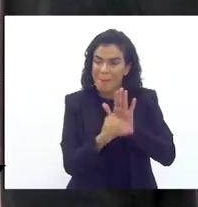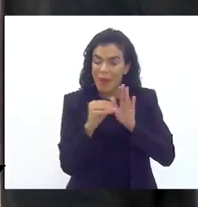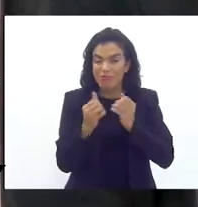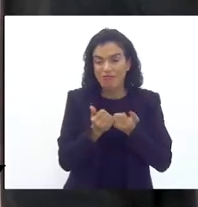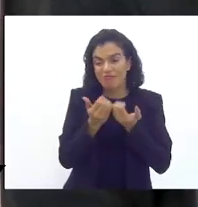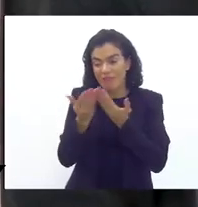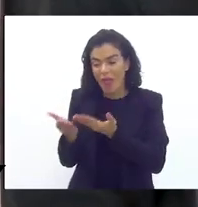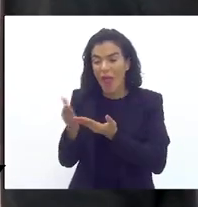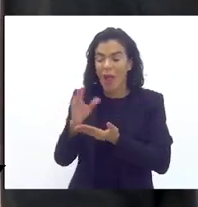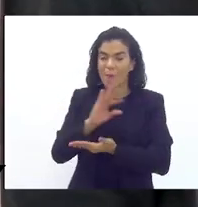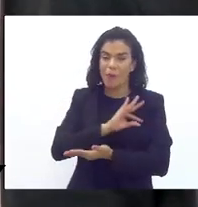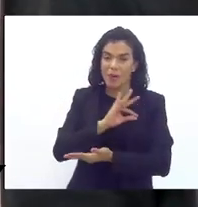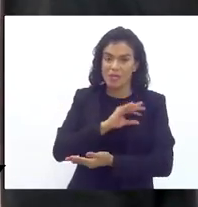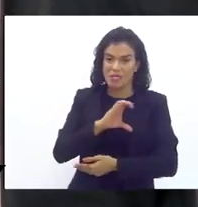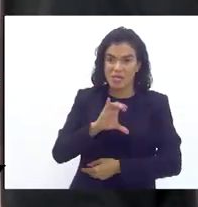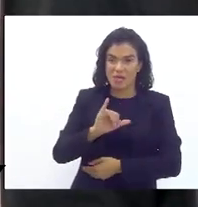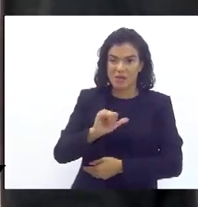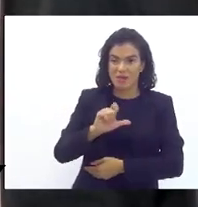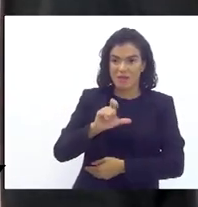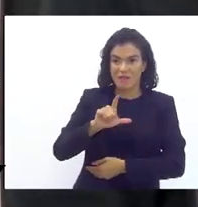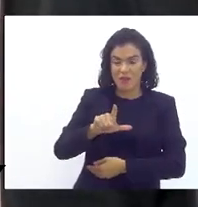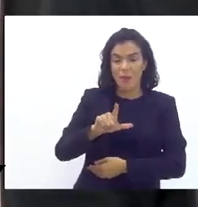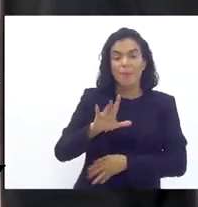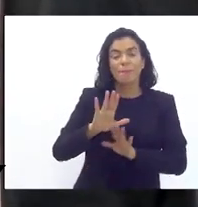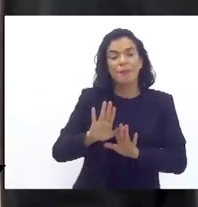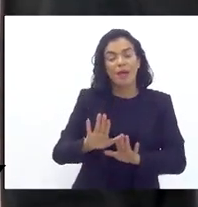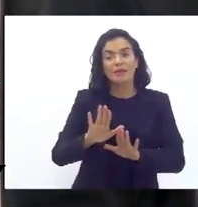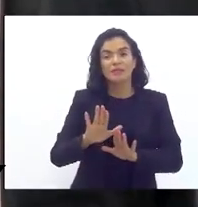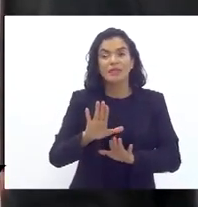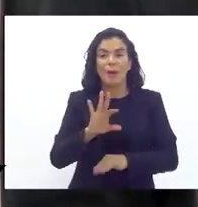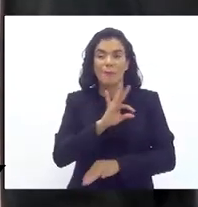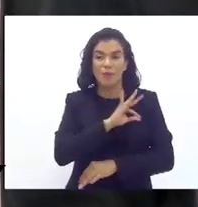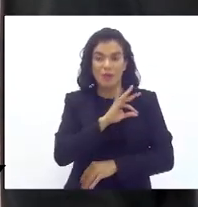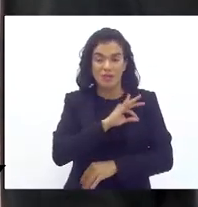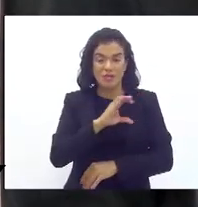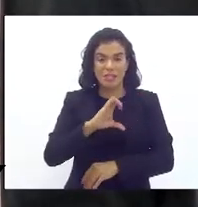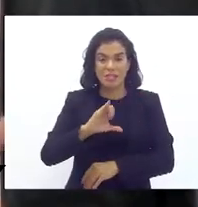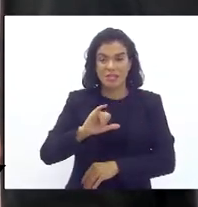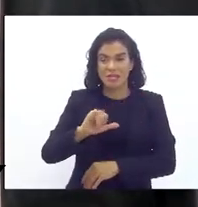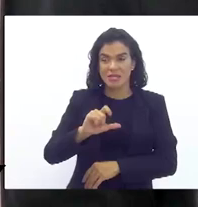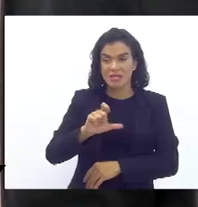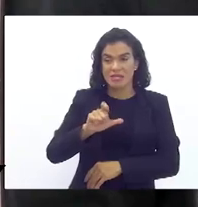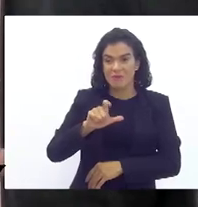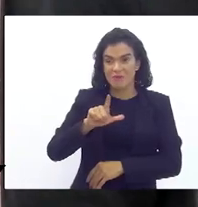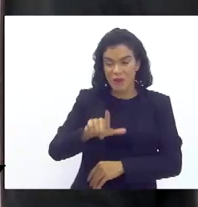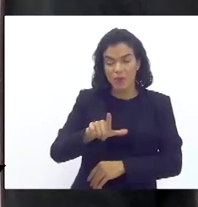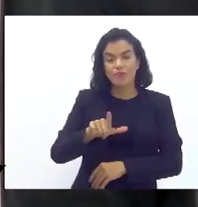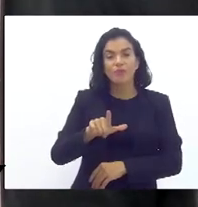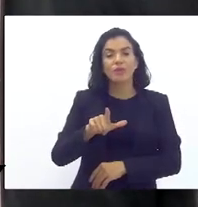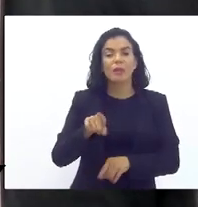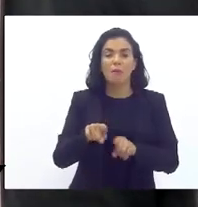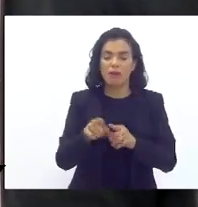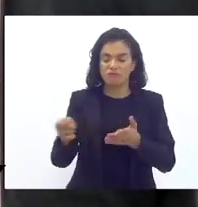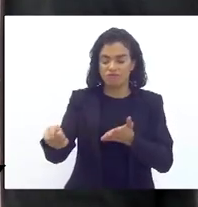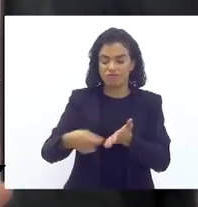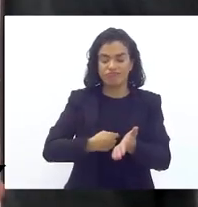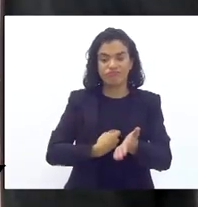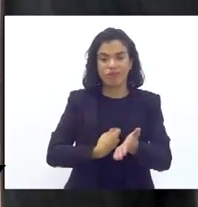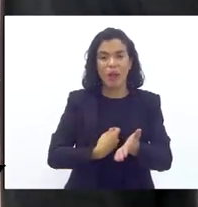polícia civil mas o que é produzido pela Polícia Civil ele ele é muita das vezes legitimado de chancelado